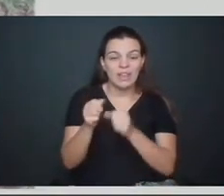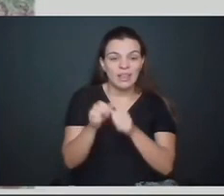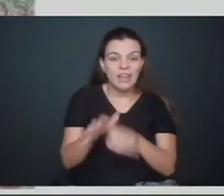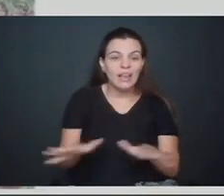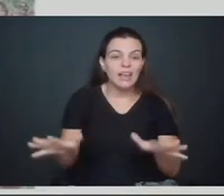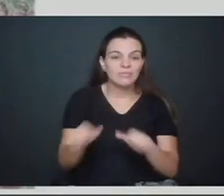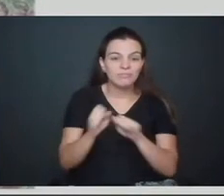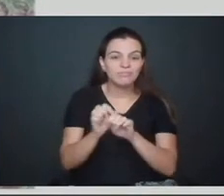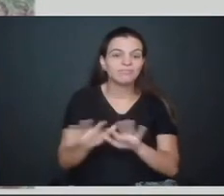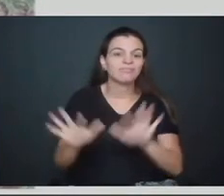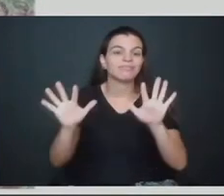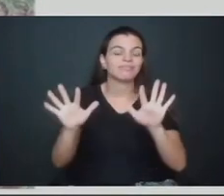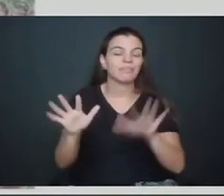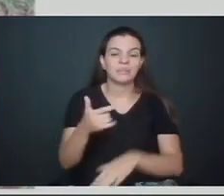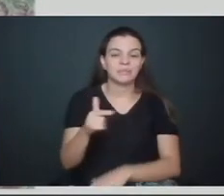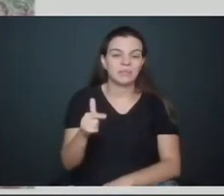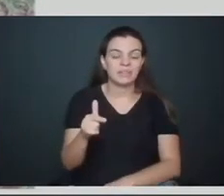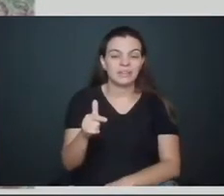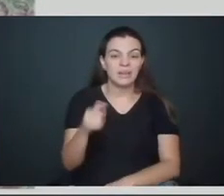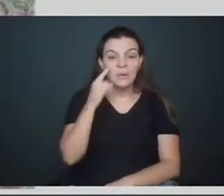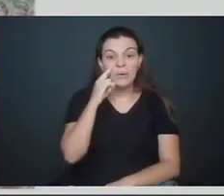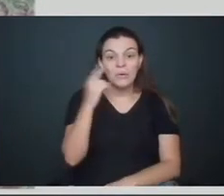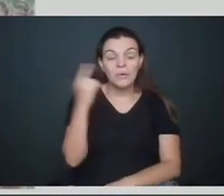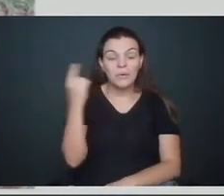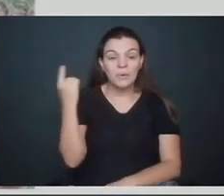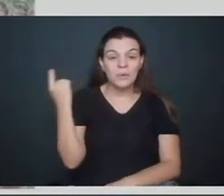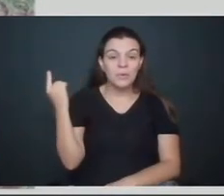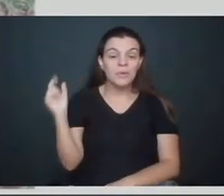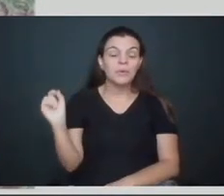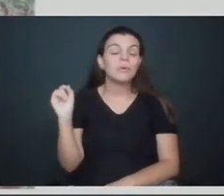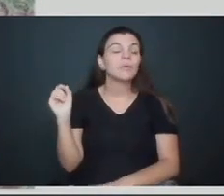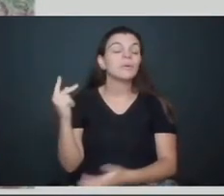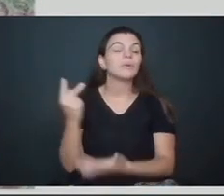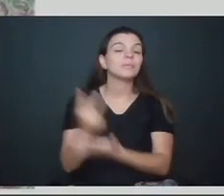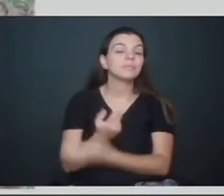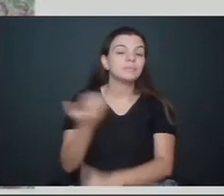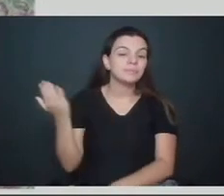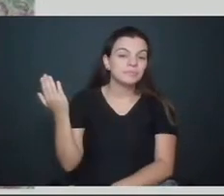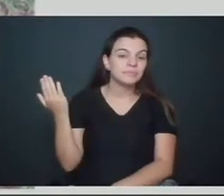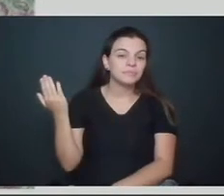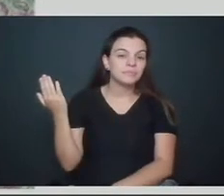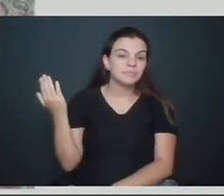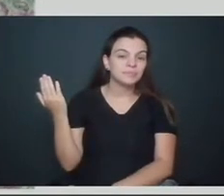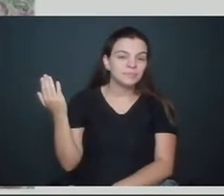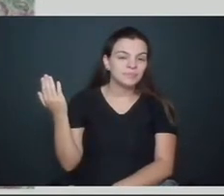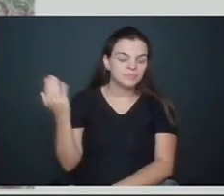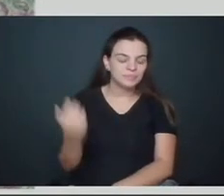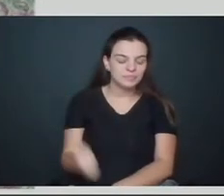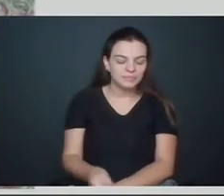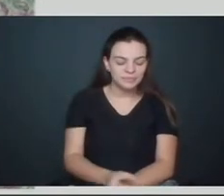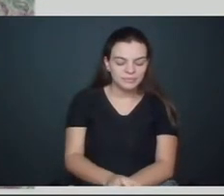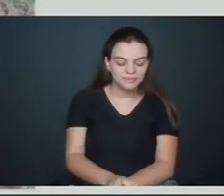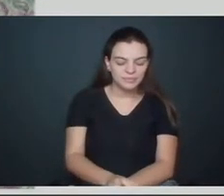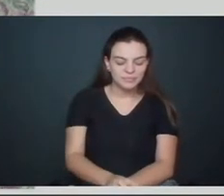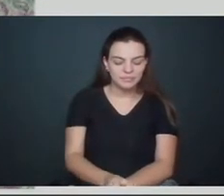que está acontecendo é somente... Vamos ver. Não dá. É somente o